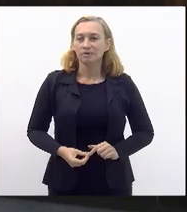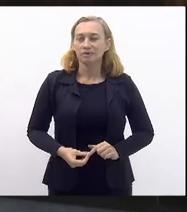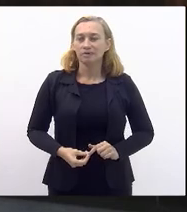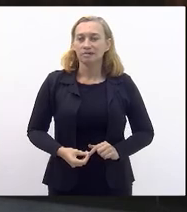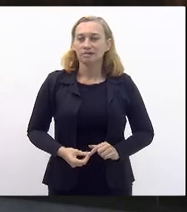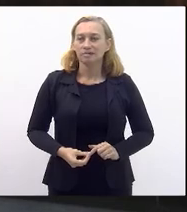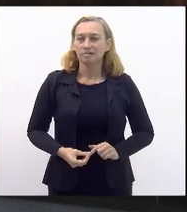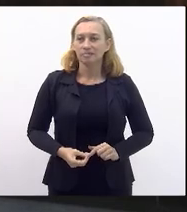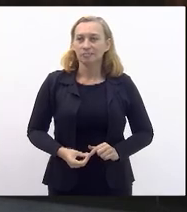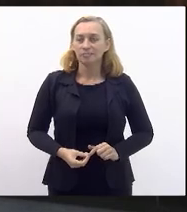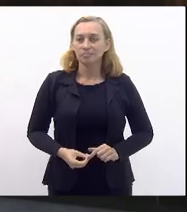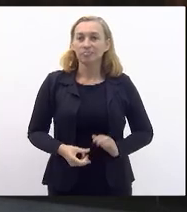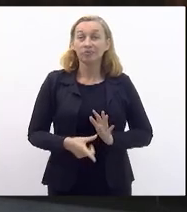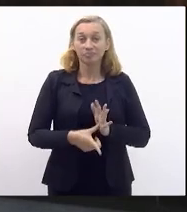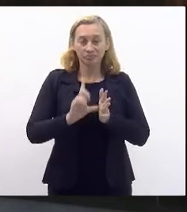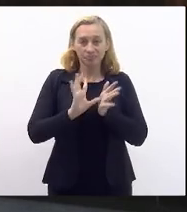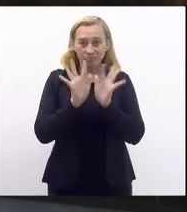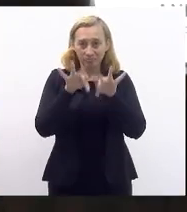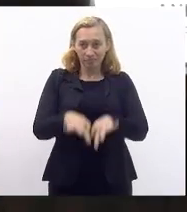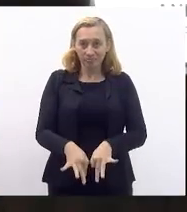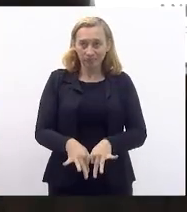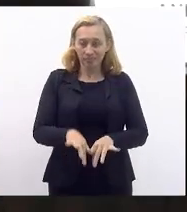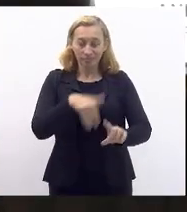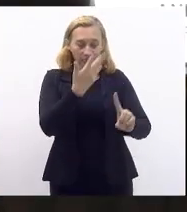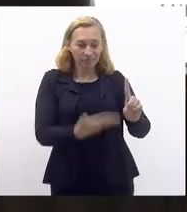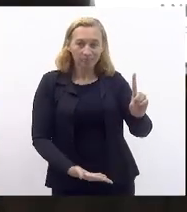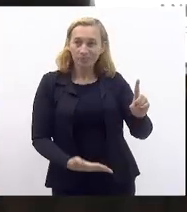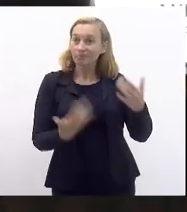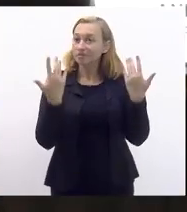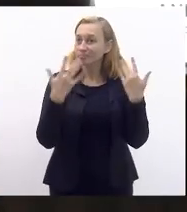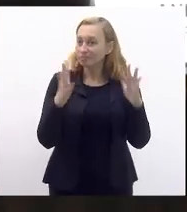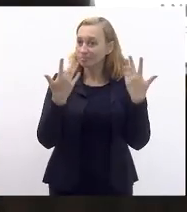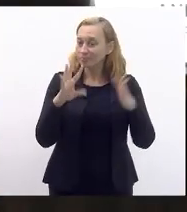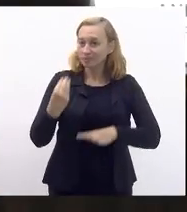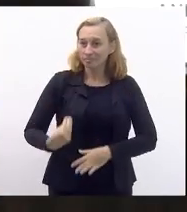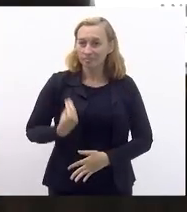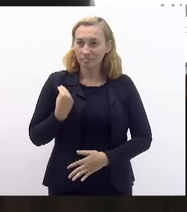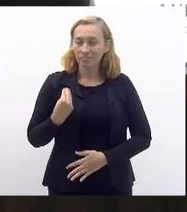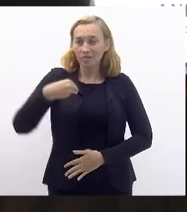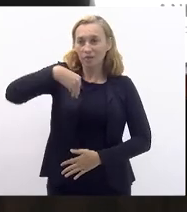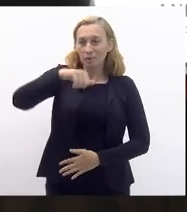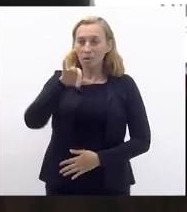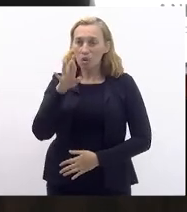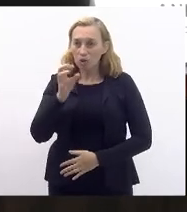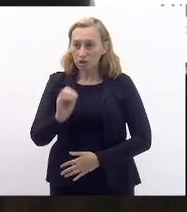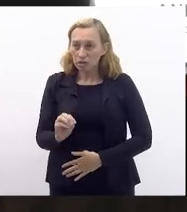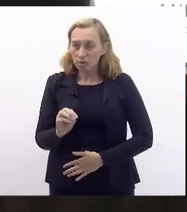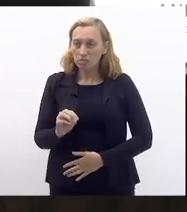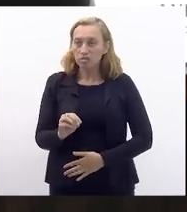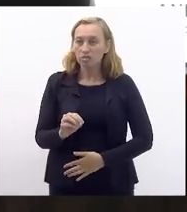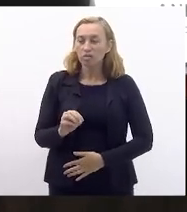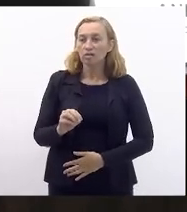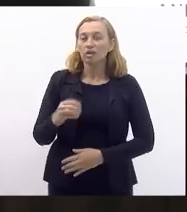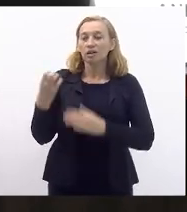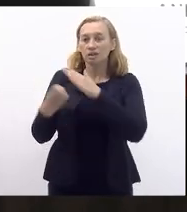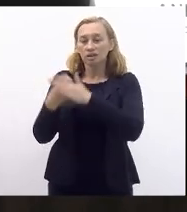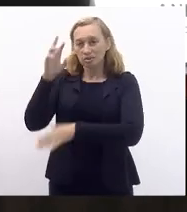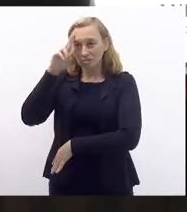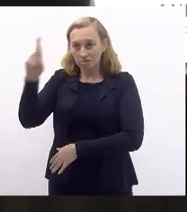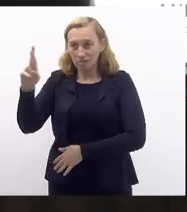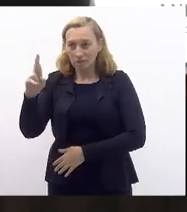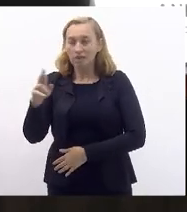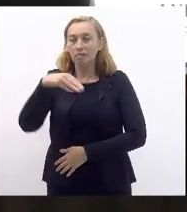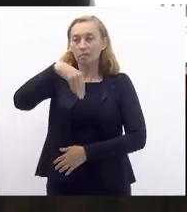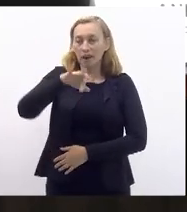eu queria antes de encerrar cerimônia saudar a presença do Maurício de bons empresário mas Teles de